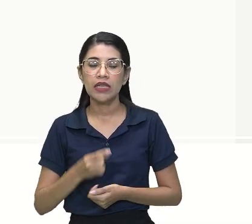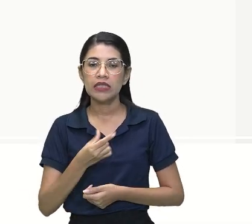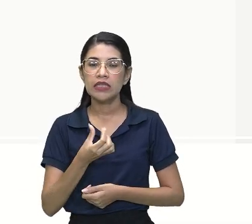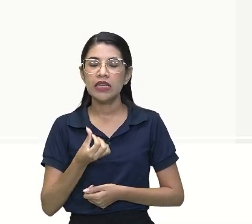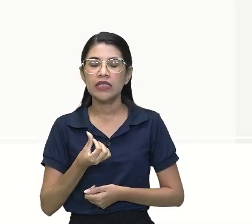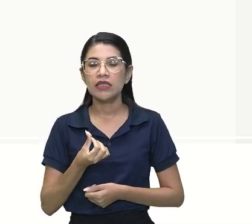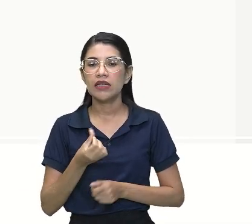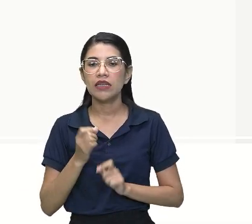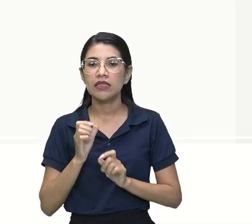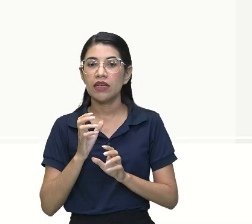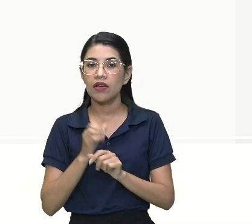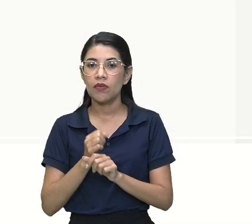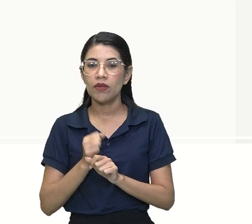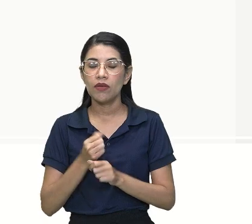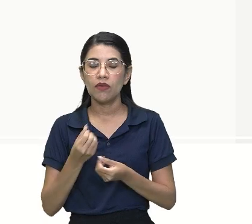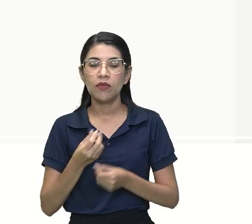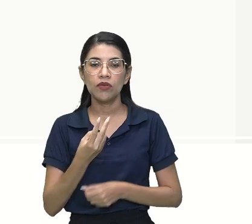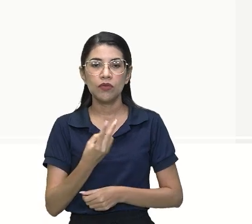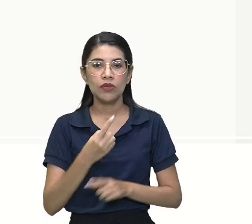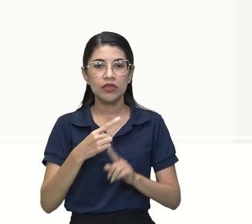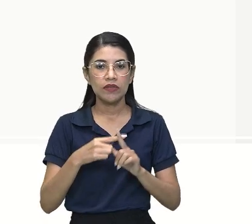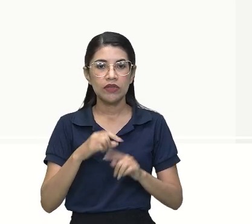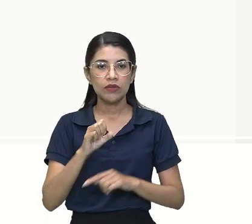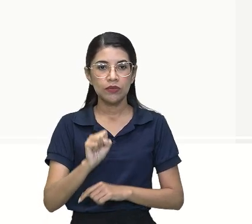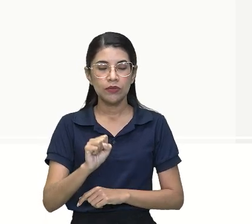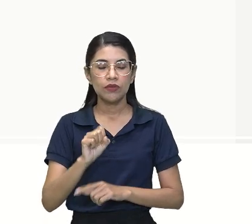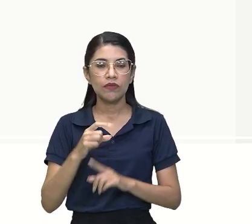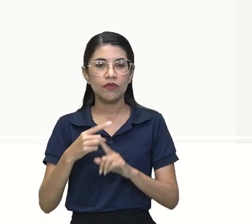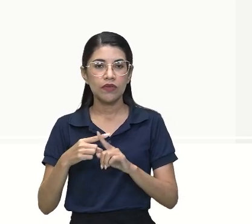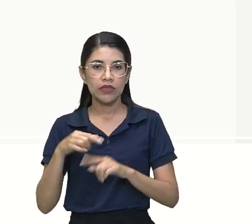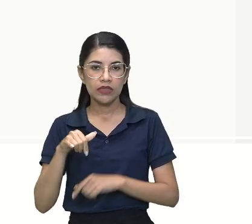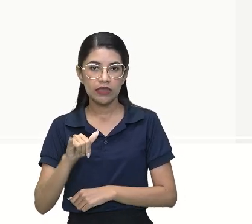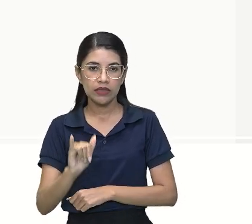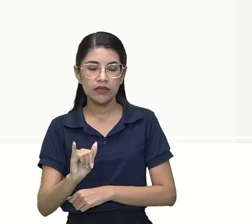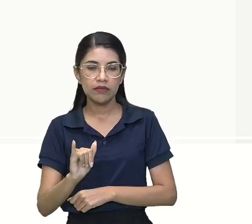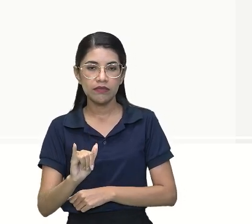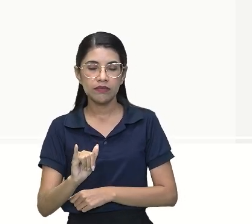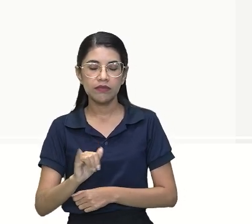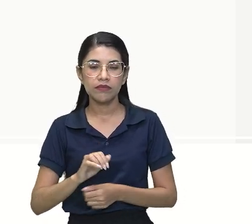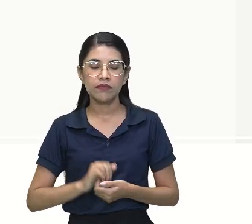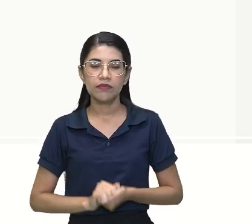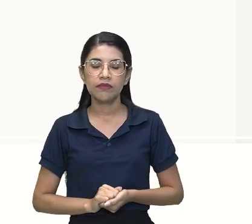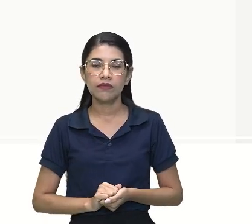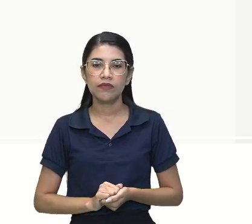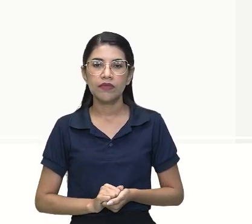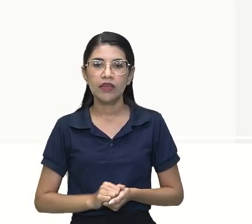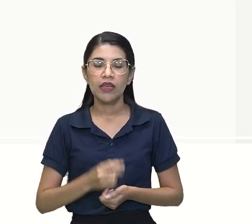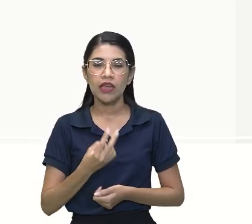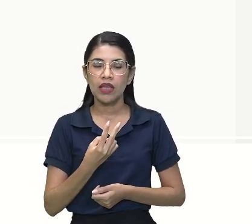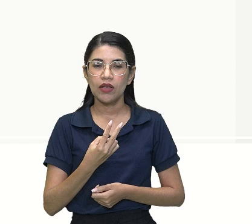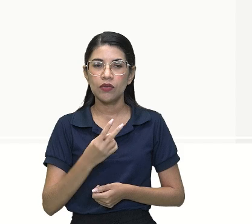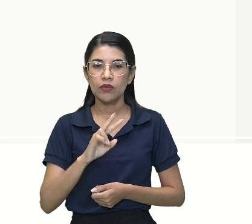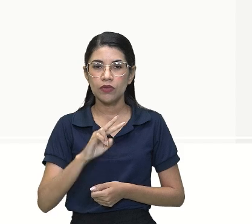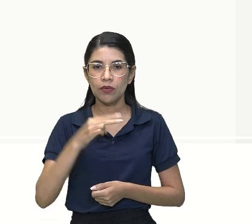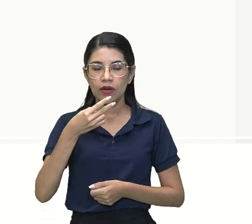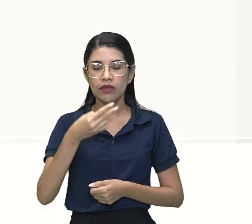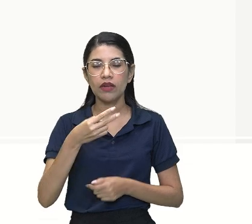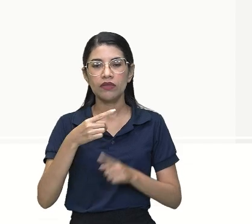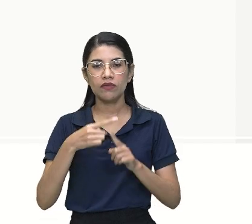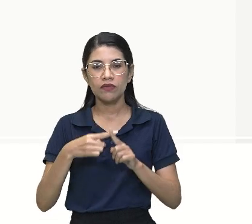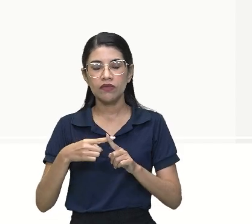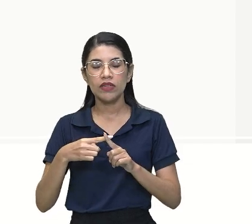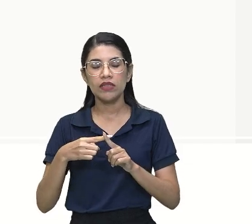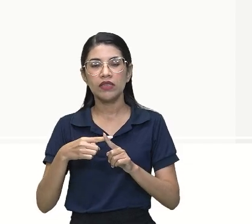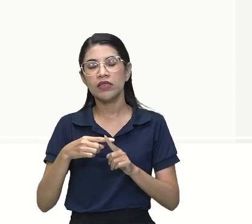2 vezes 8 vezes y. Né? Quadrado do primeiro menos 2 vezes o segundo, né?